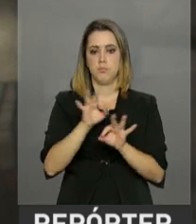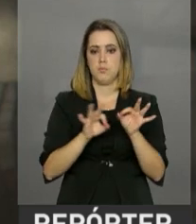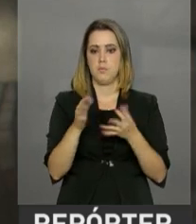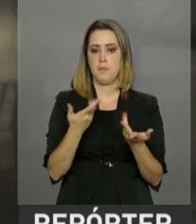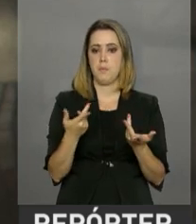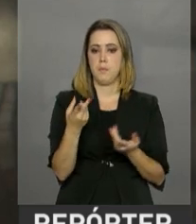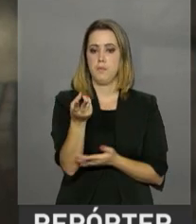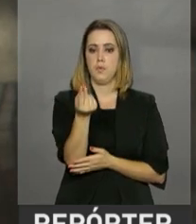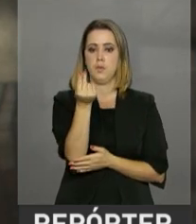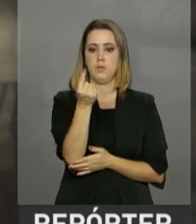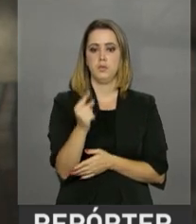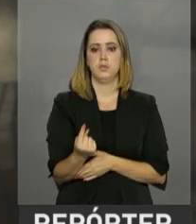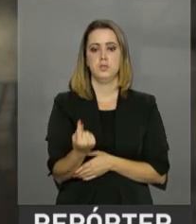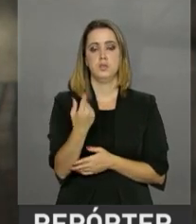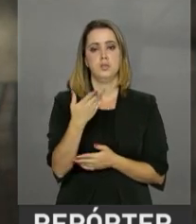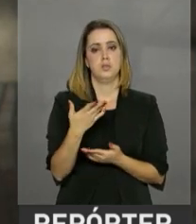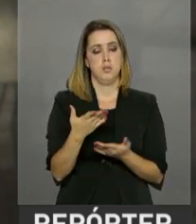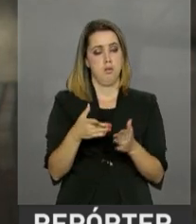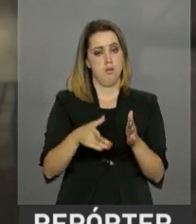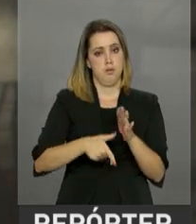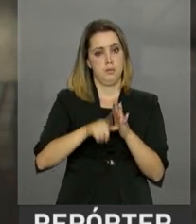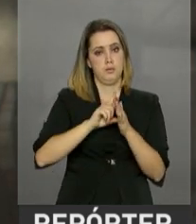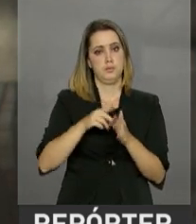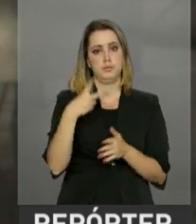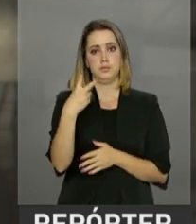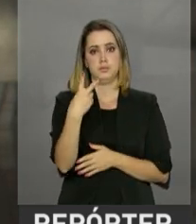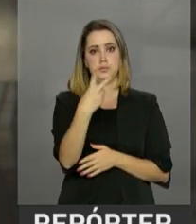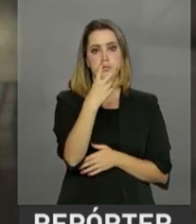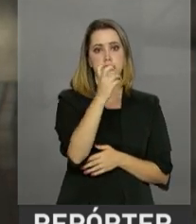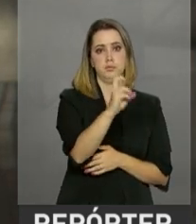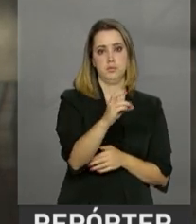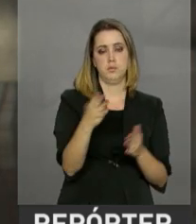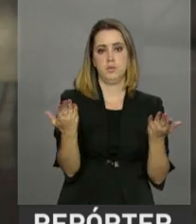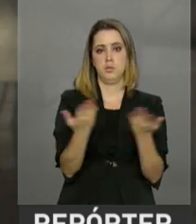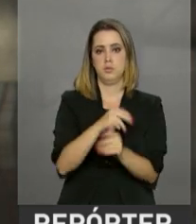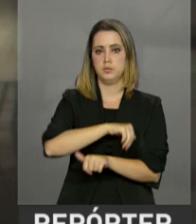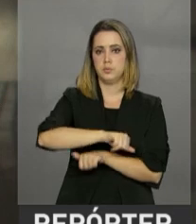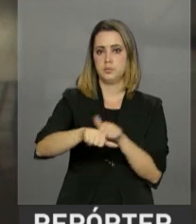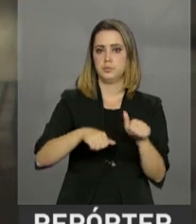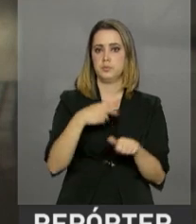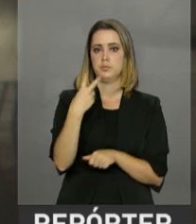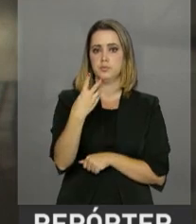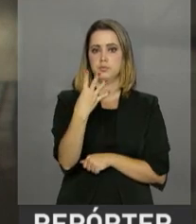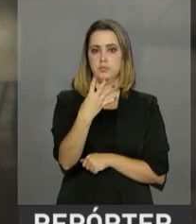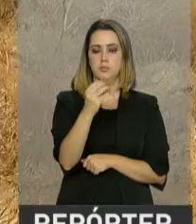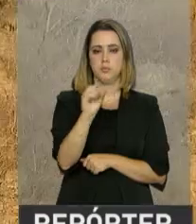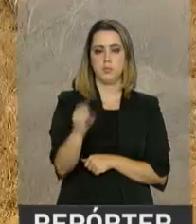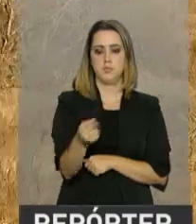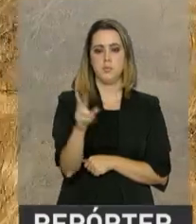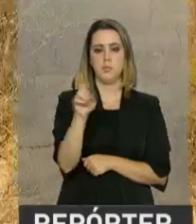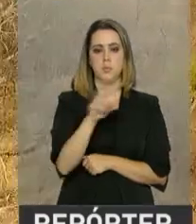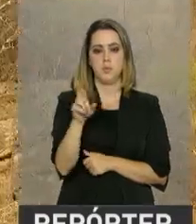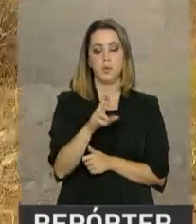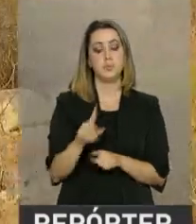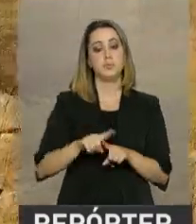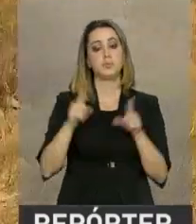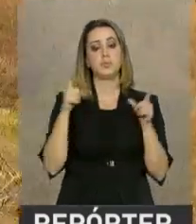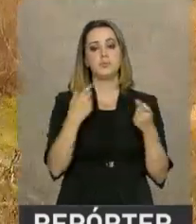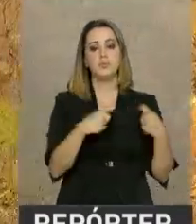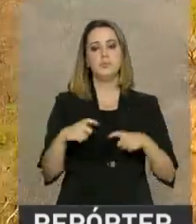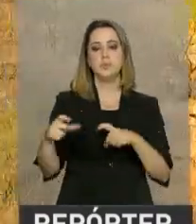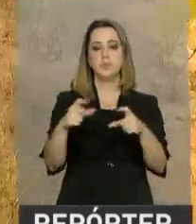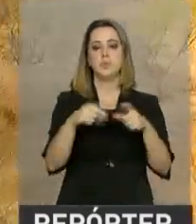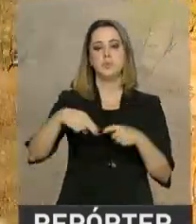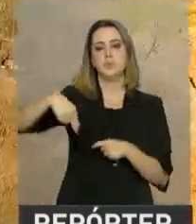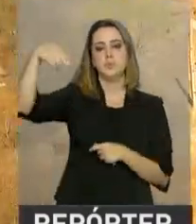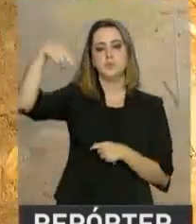dos imóveis passou de um limite de R$ 225 mil para R$ 240 mil. Já para as regiões Norte e